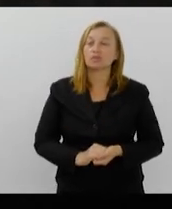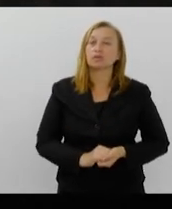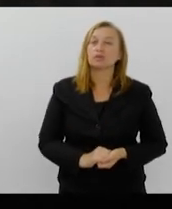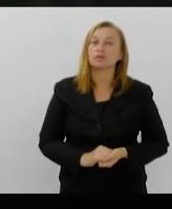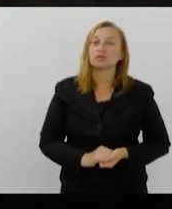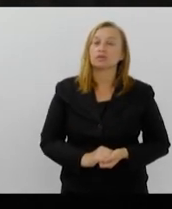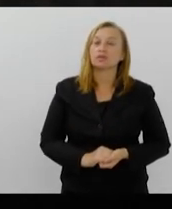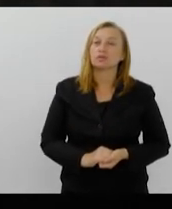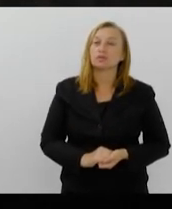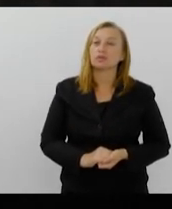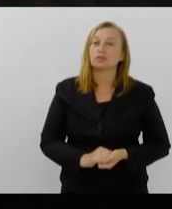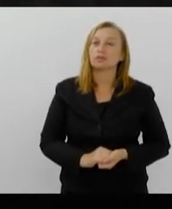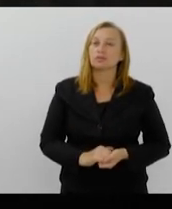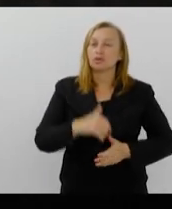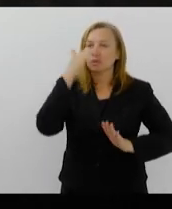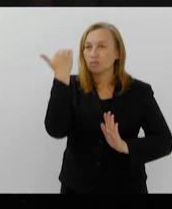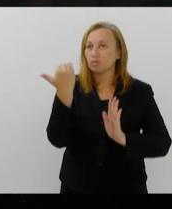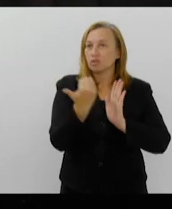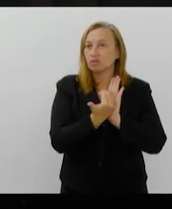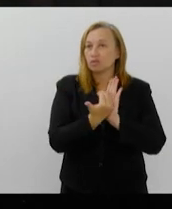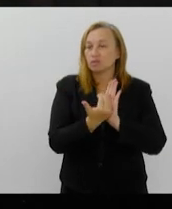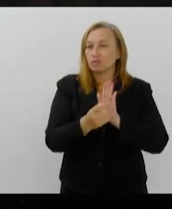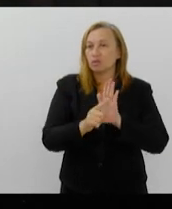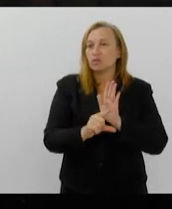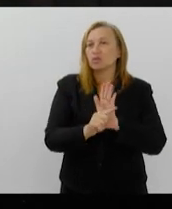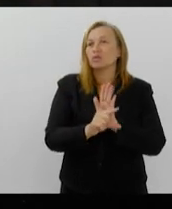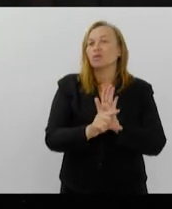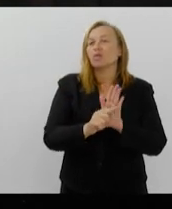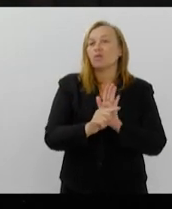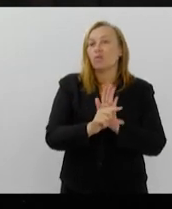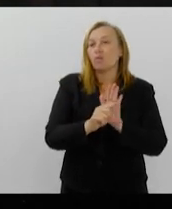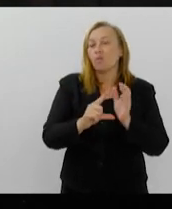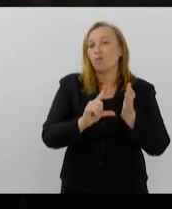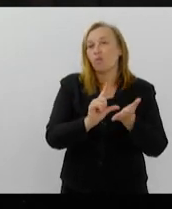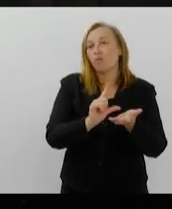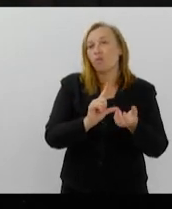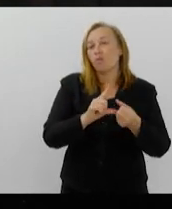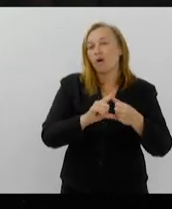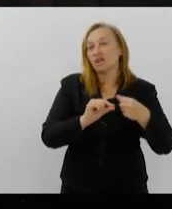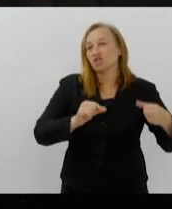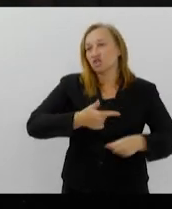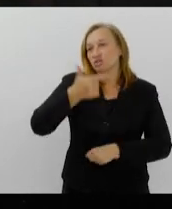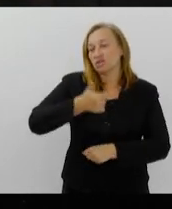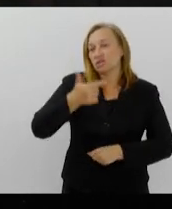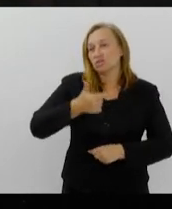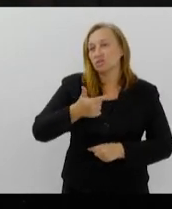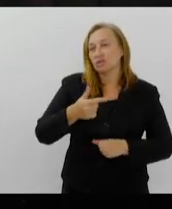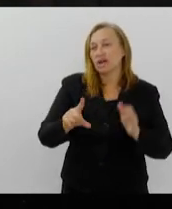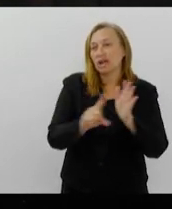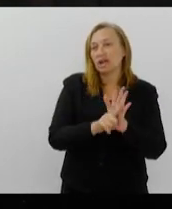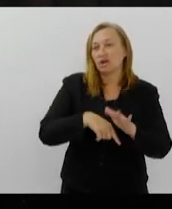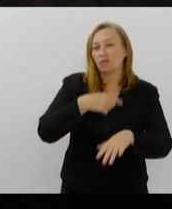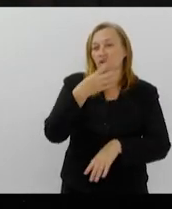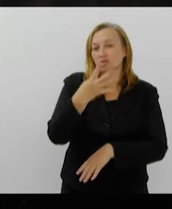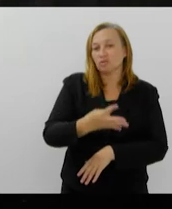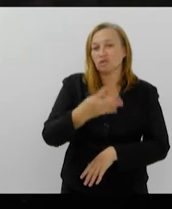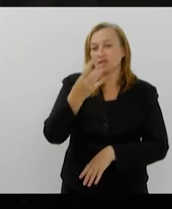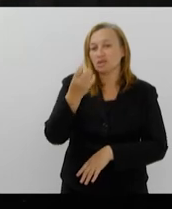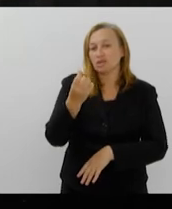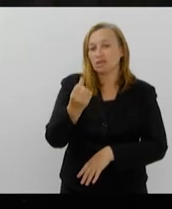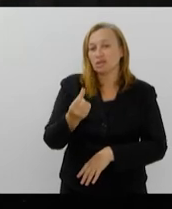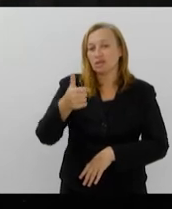ao disposto do artigo 2º da Lei 10.461, de